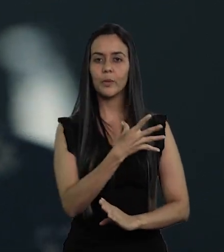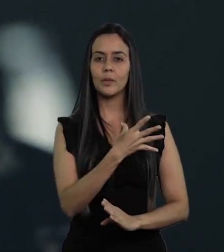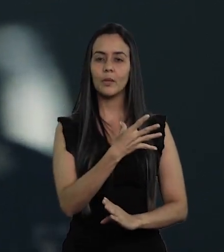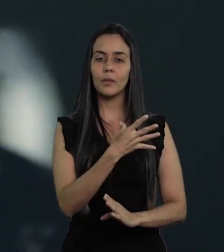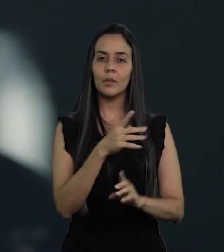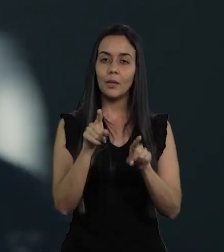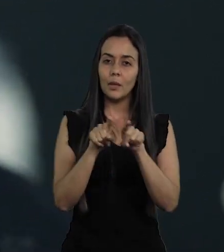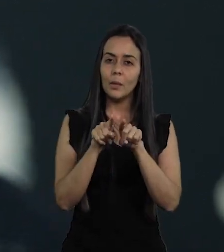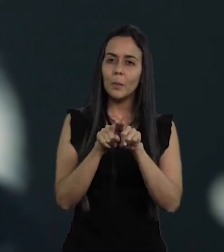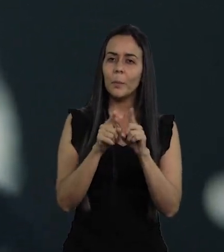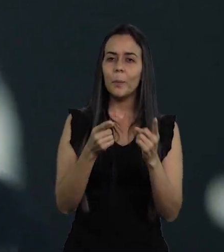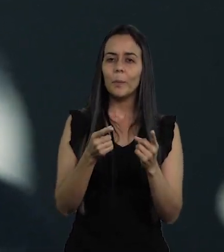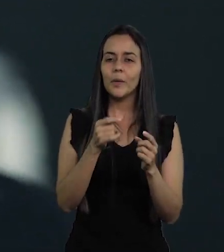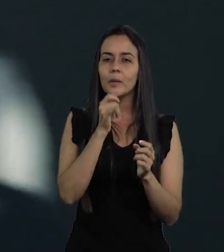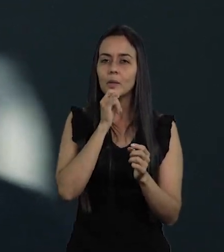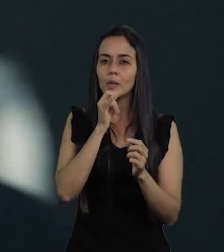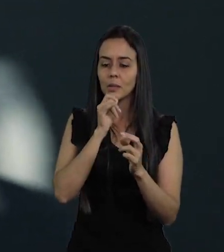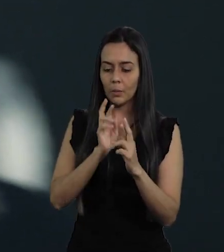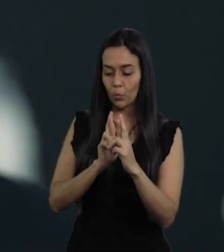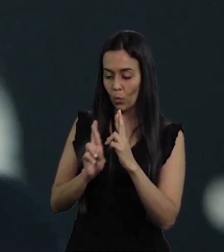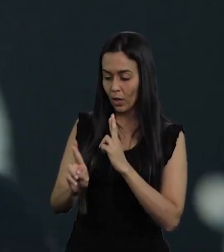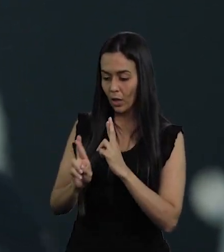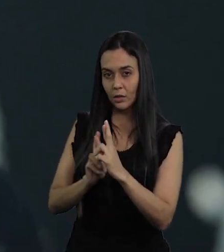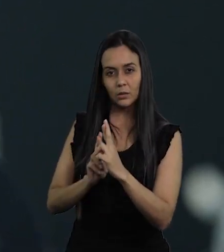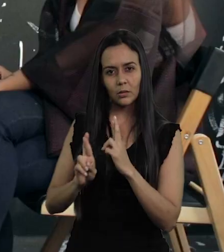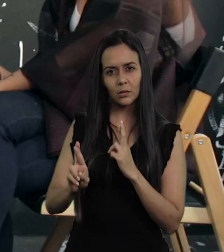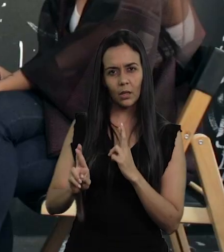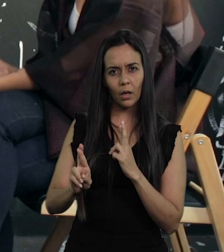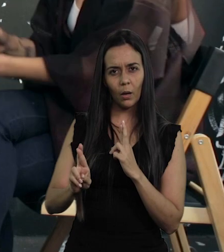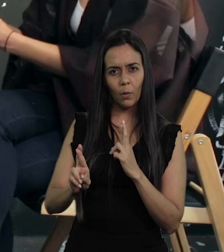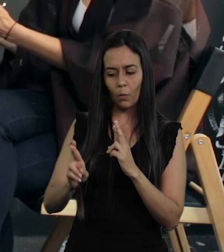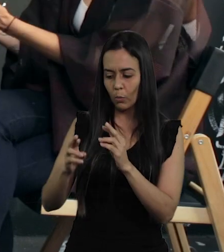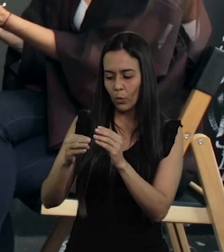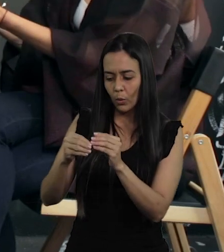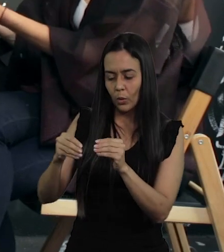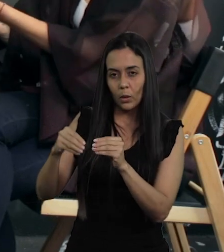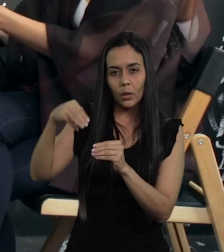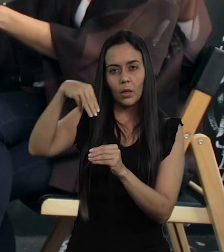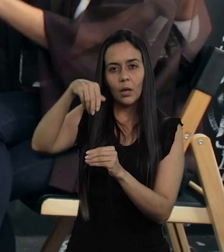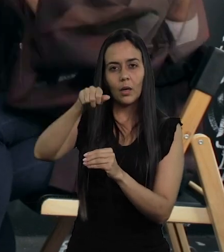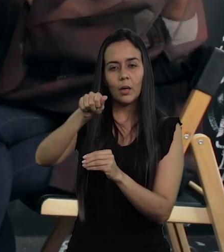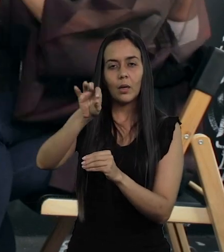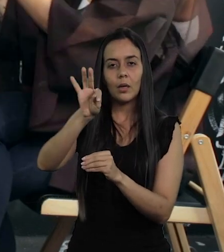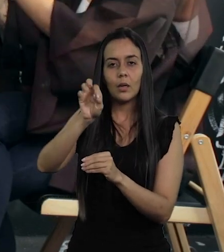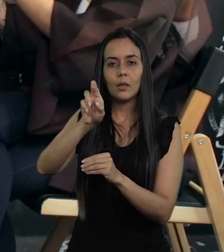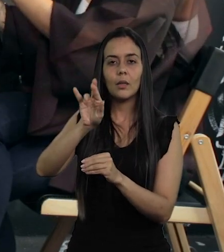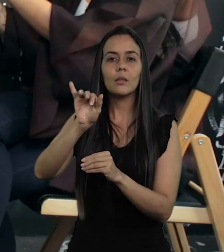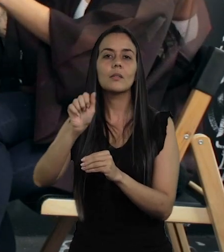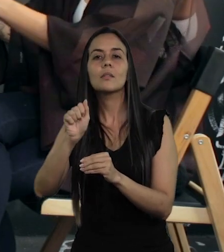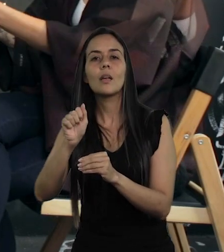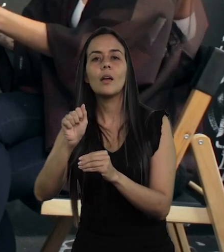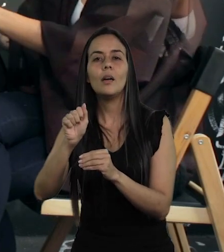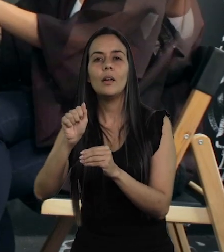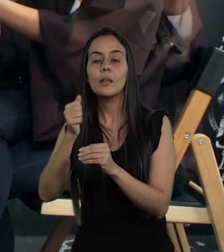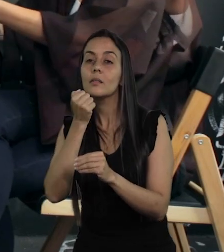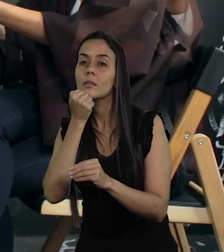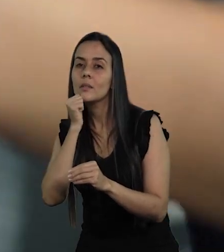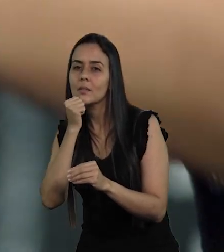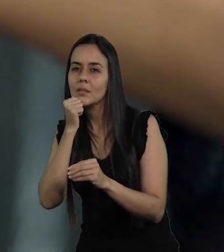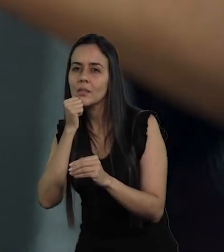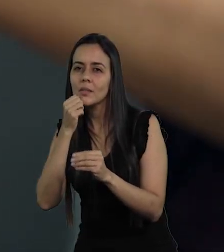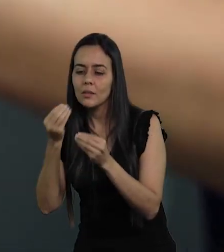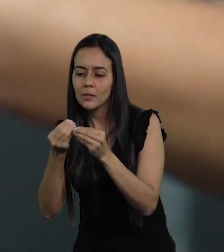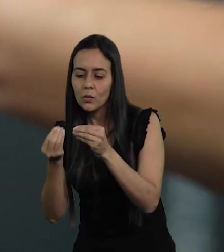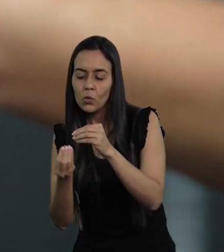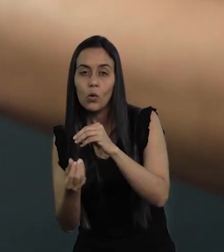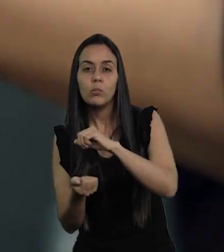essa relação que a gente tem com a matéria, o processamento da matéria, né, é uma coisa... E se a gente vai lá para o começo da nossa conversa aqui, né, que